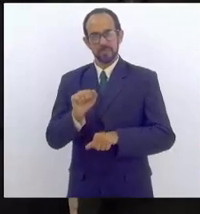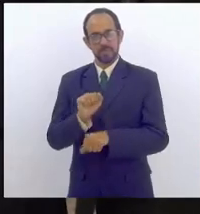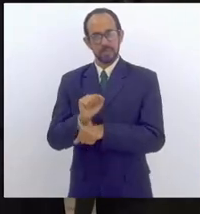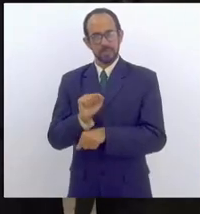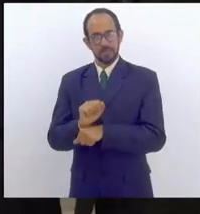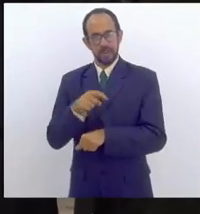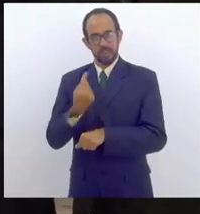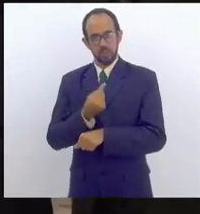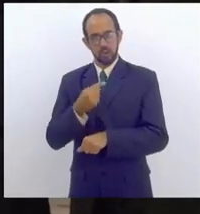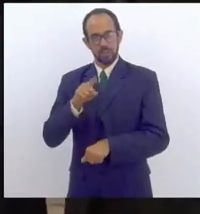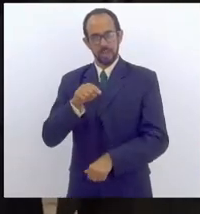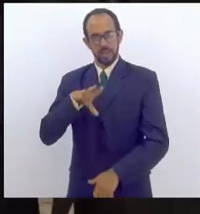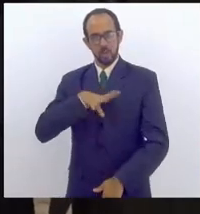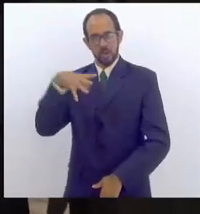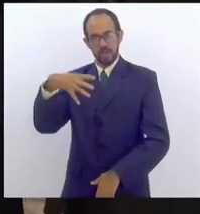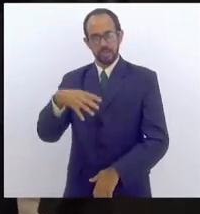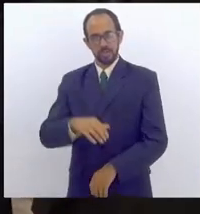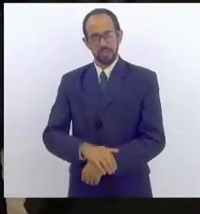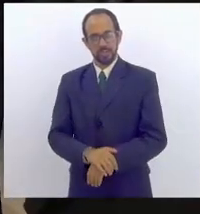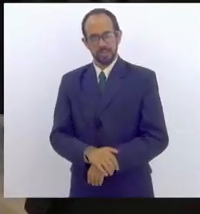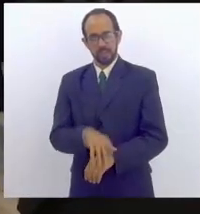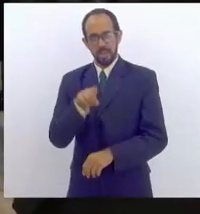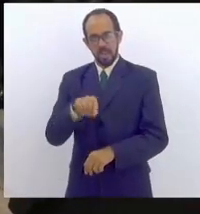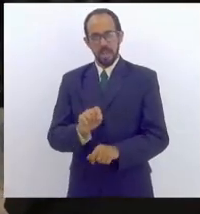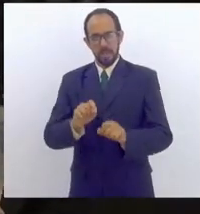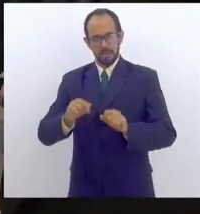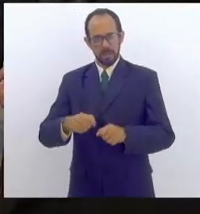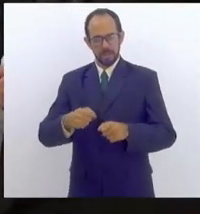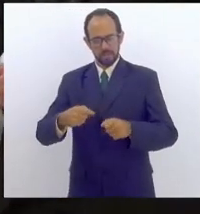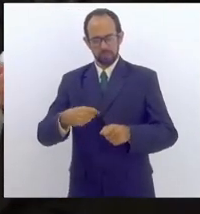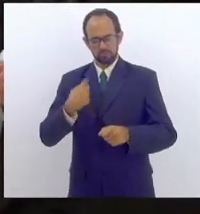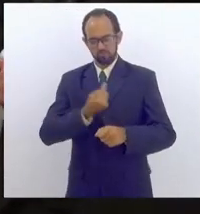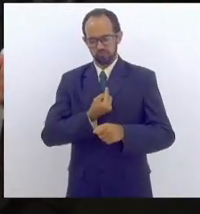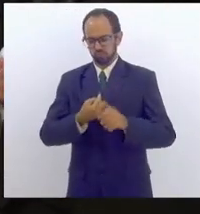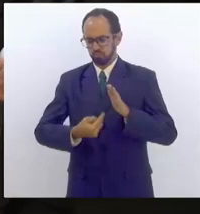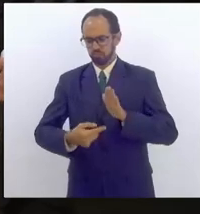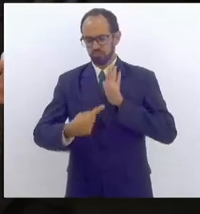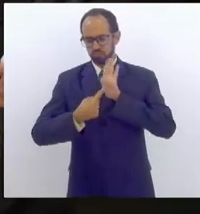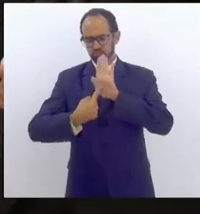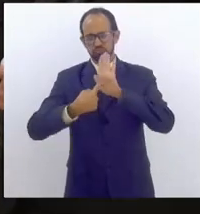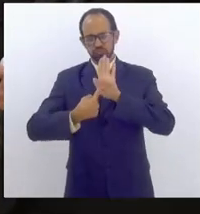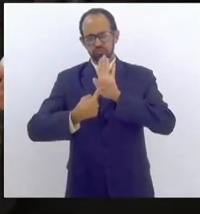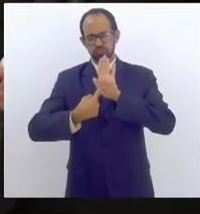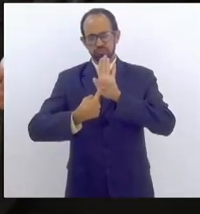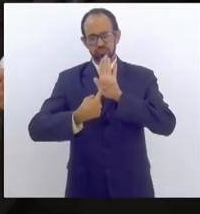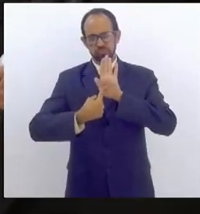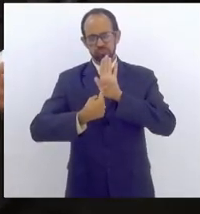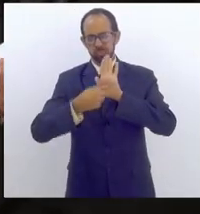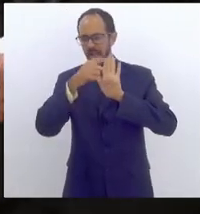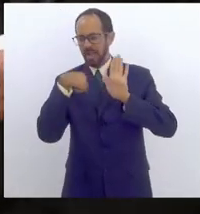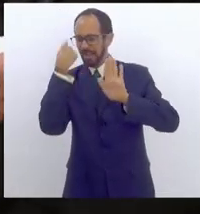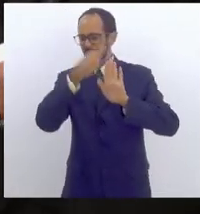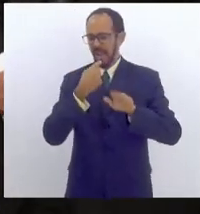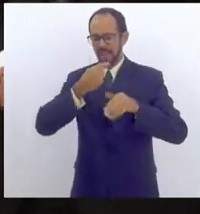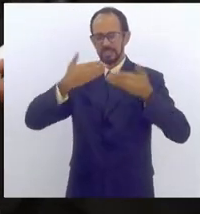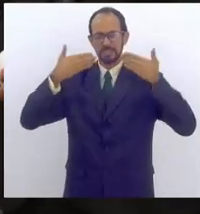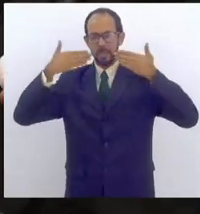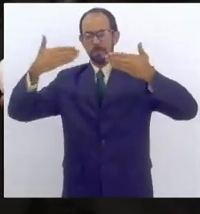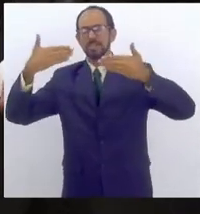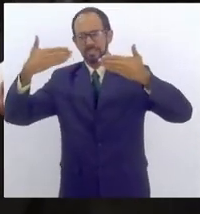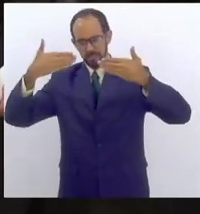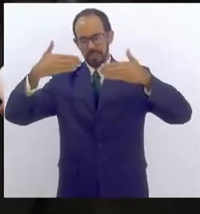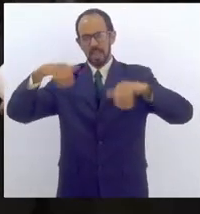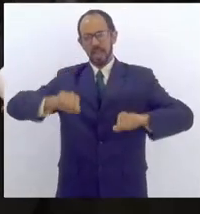coragem. Coragem para se expor, botando a cara e se apresentando para a missão de